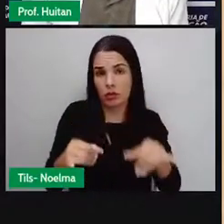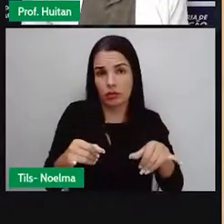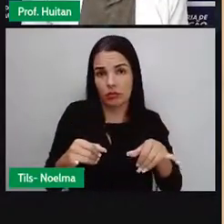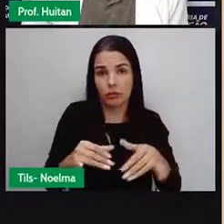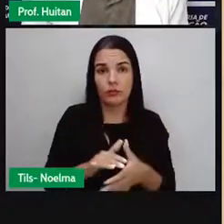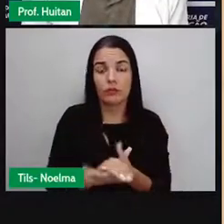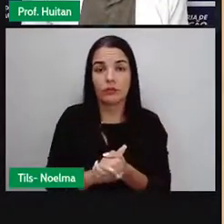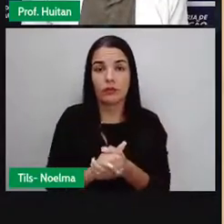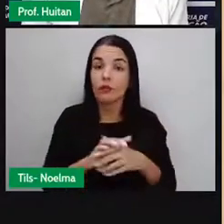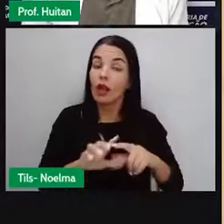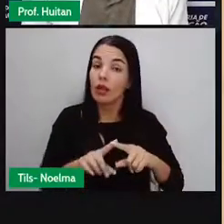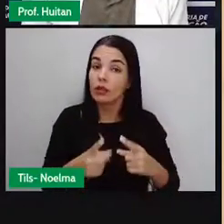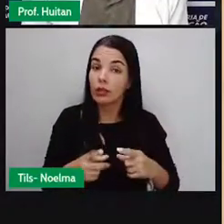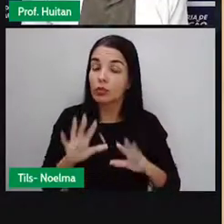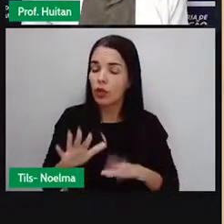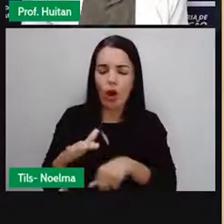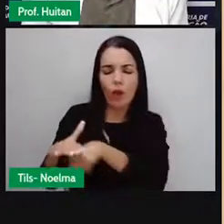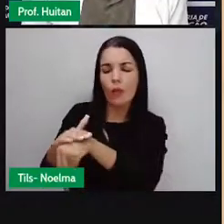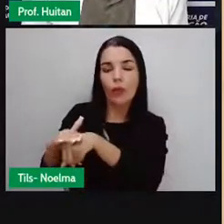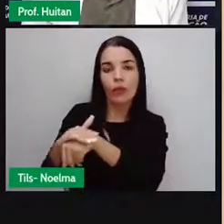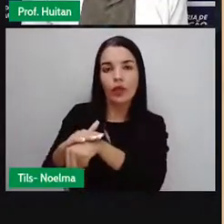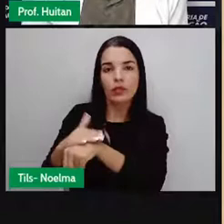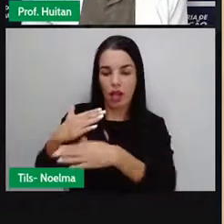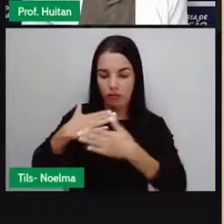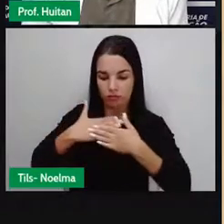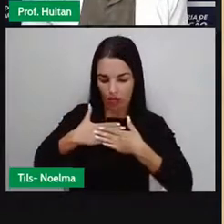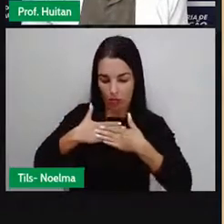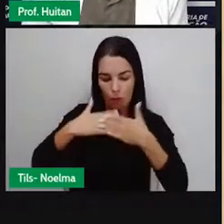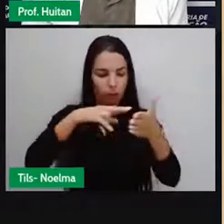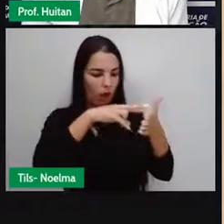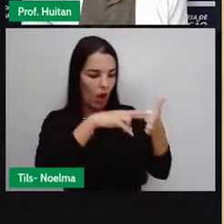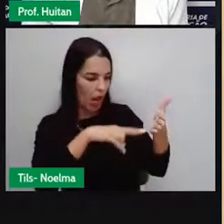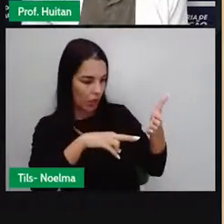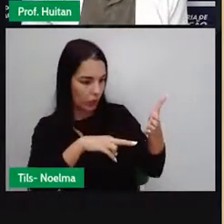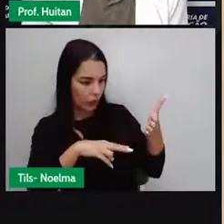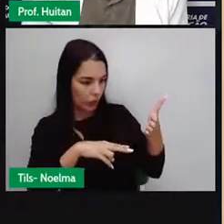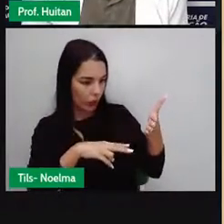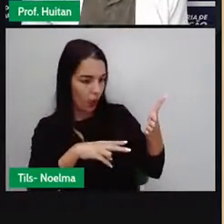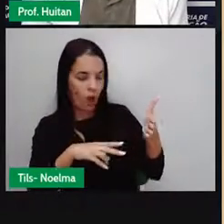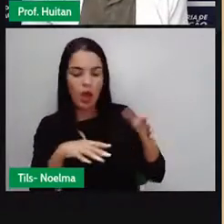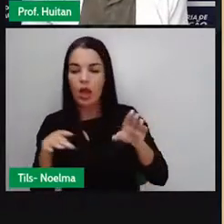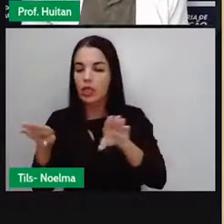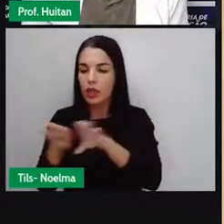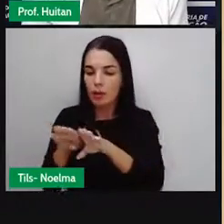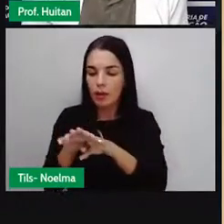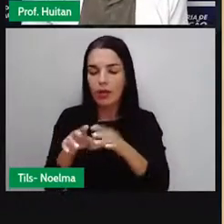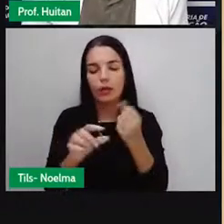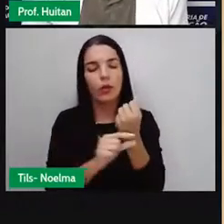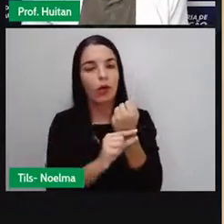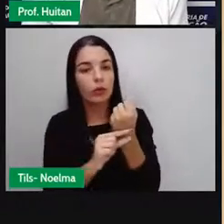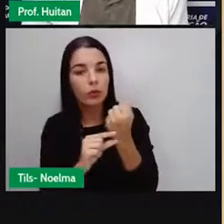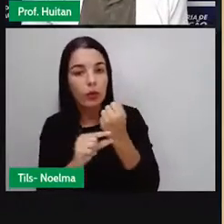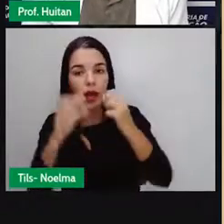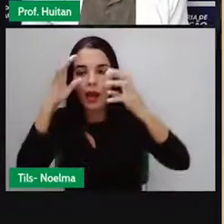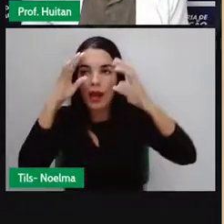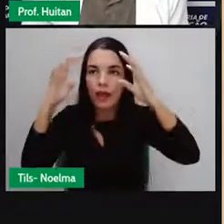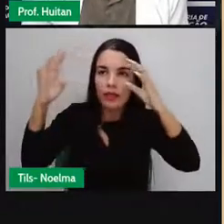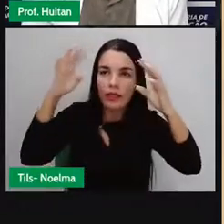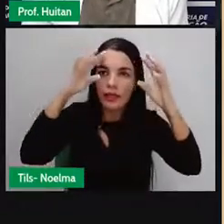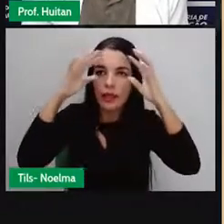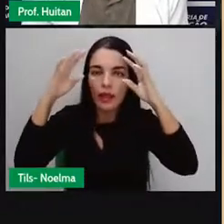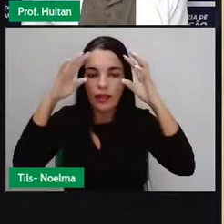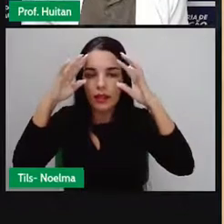dizendo. Então, é um diálogo em que você confronta também suas ideias com as ideias do